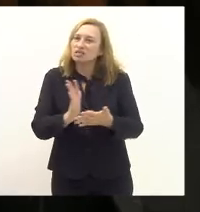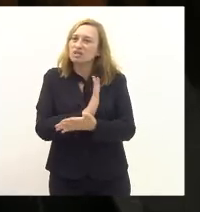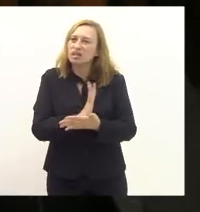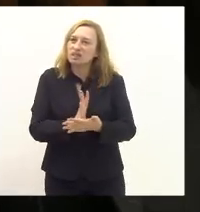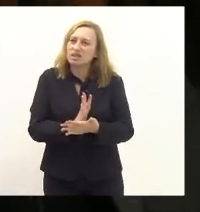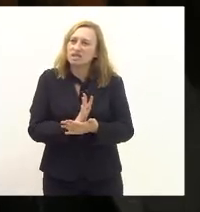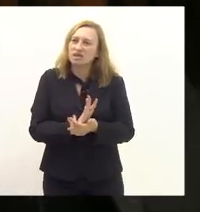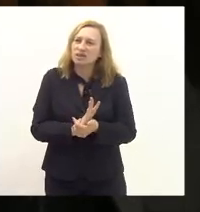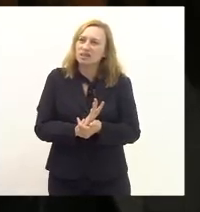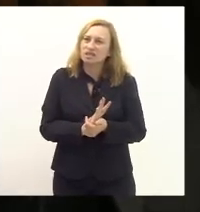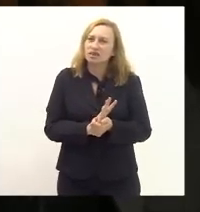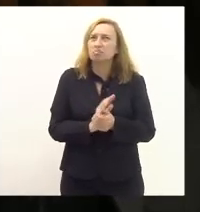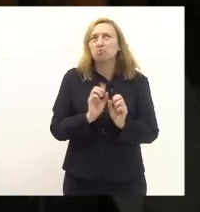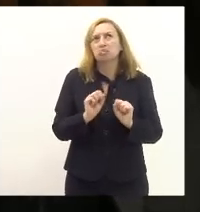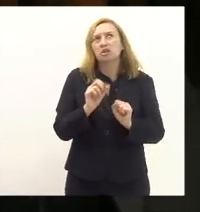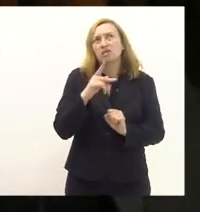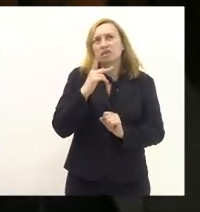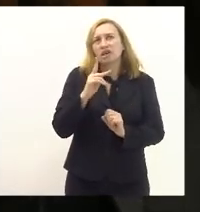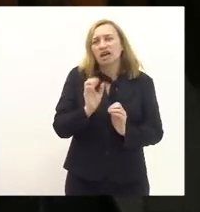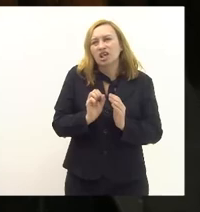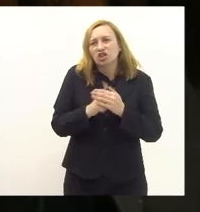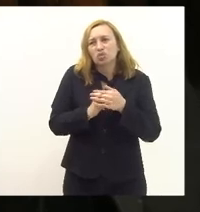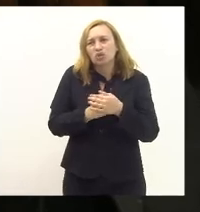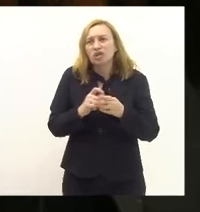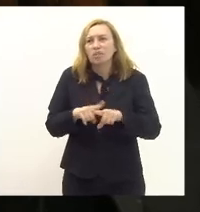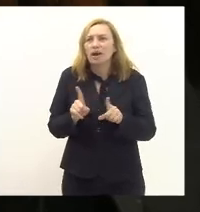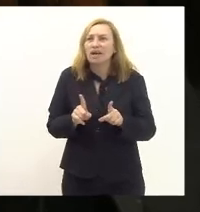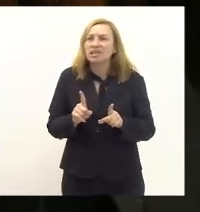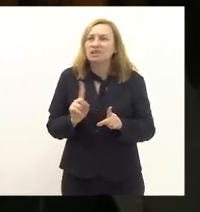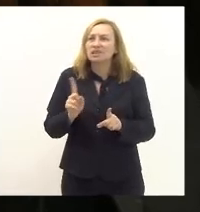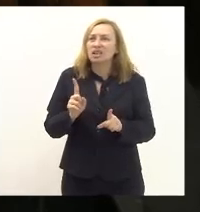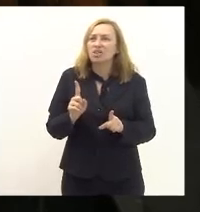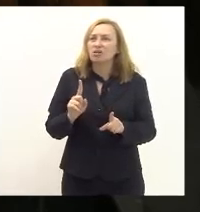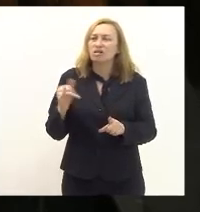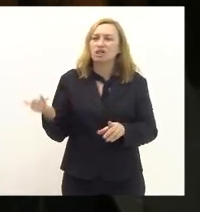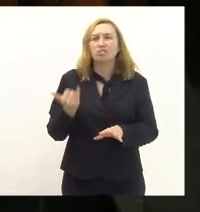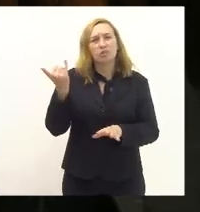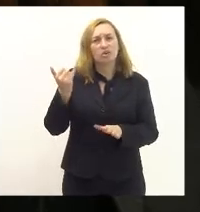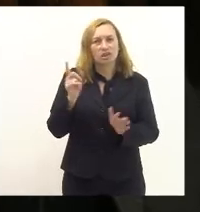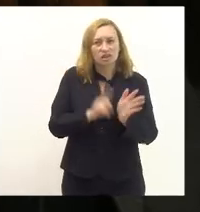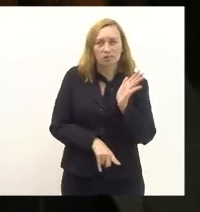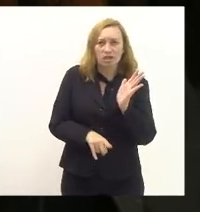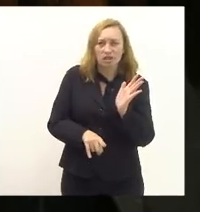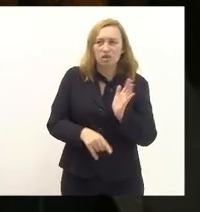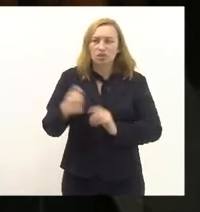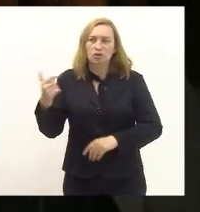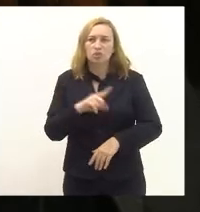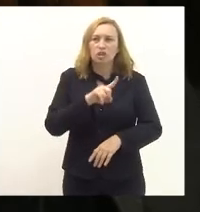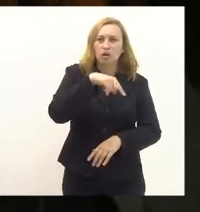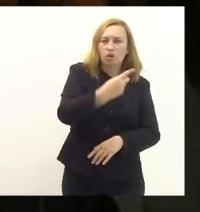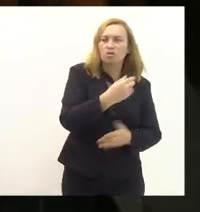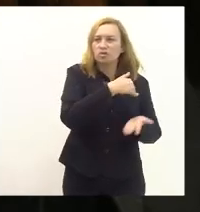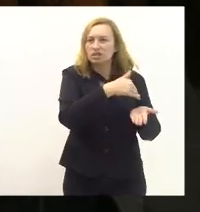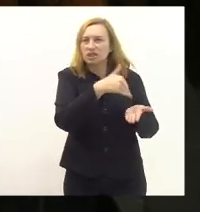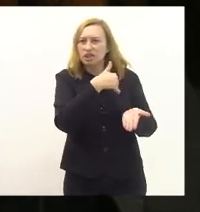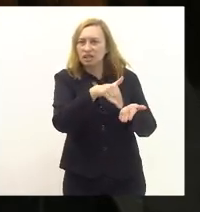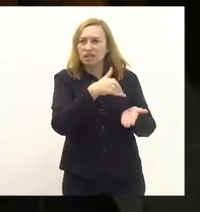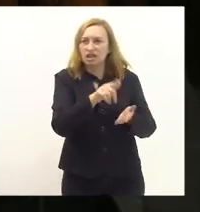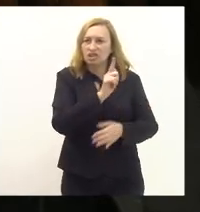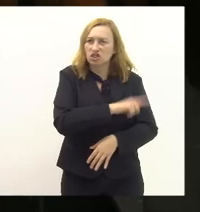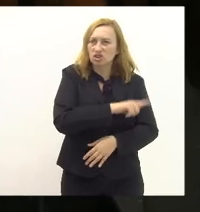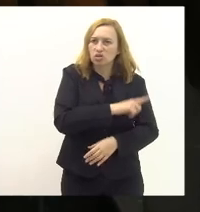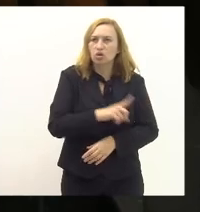maneira, podemos dizer assim, escondida, mas não menos importante do que muitos secretários, né,